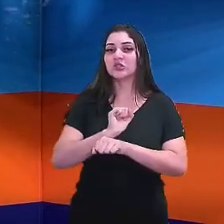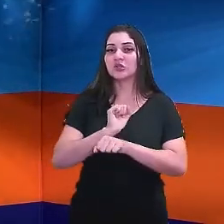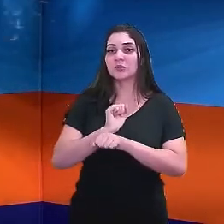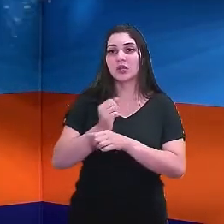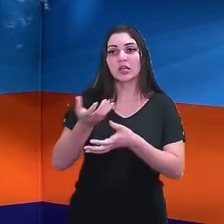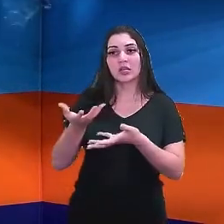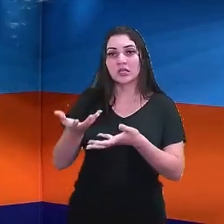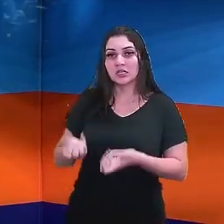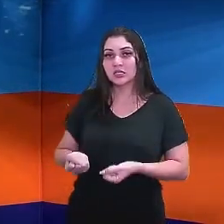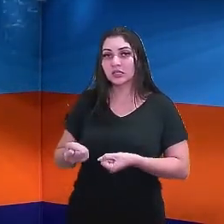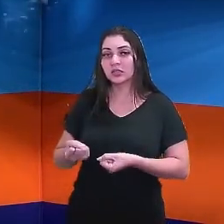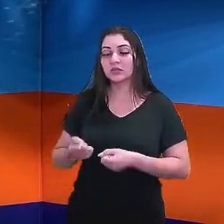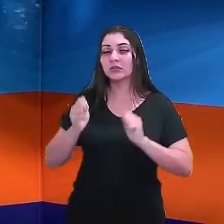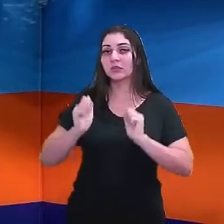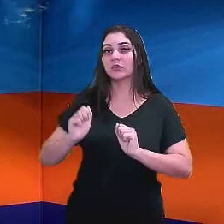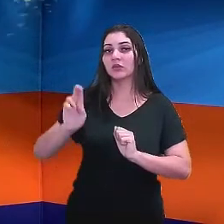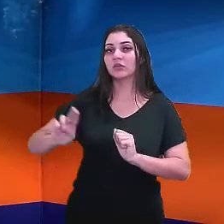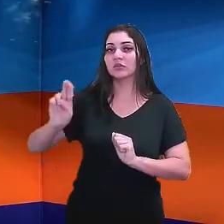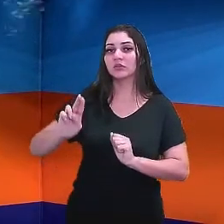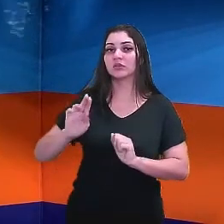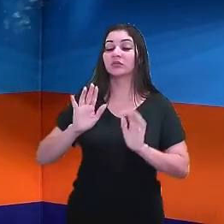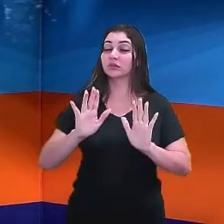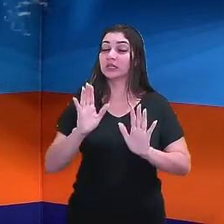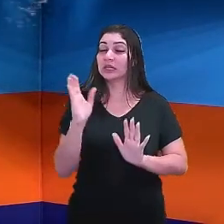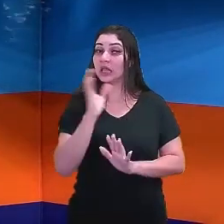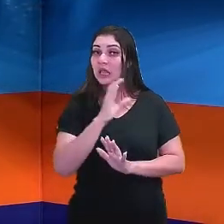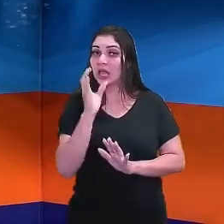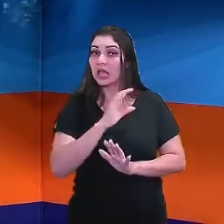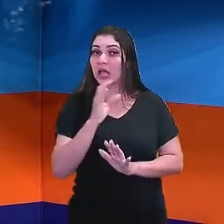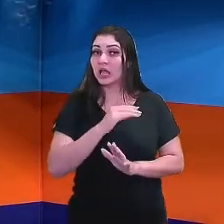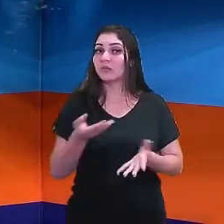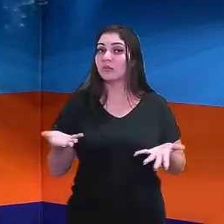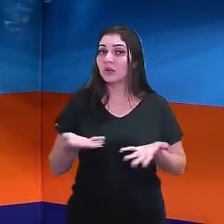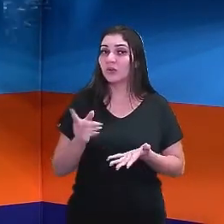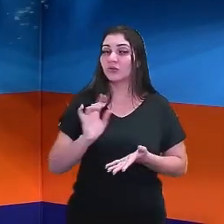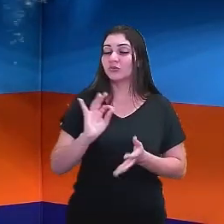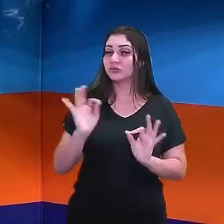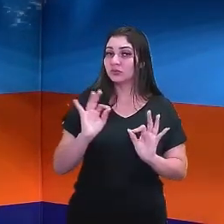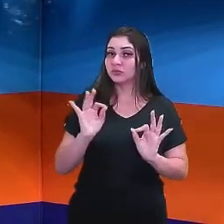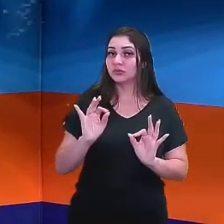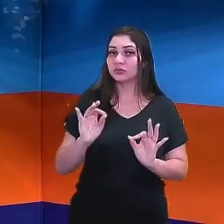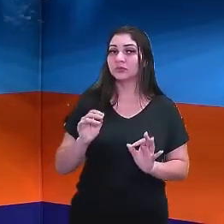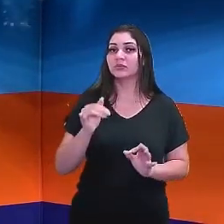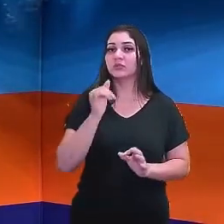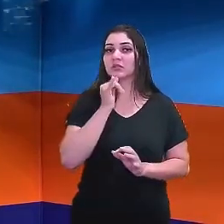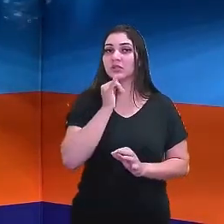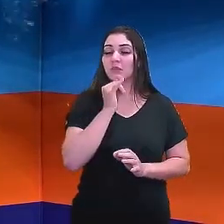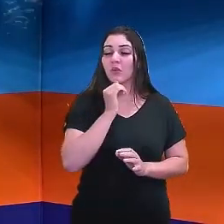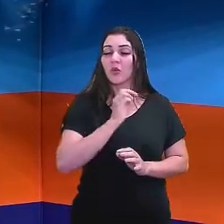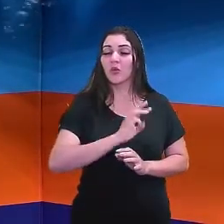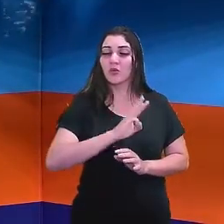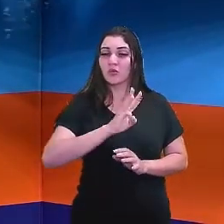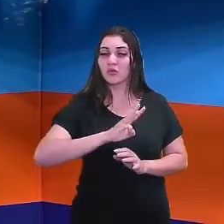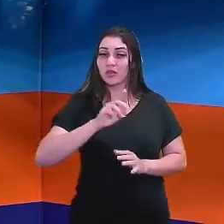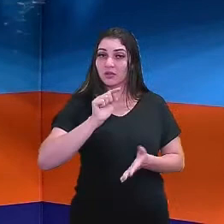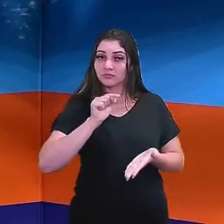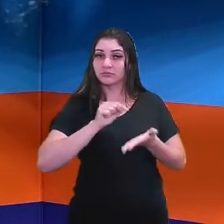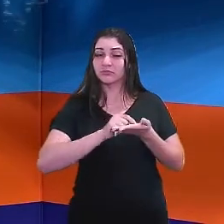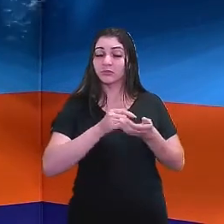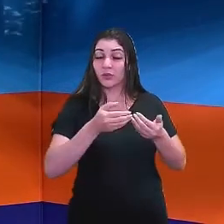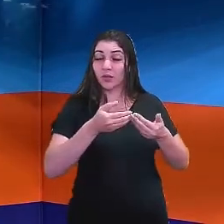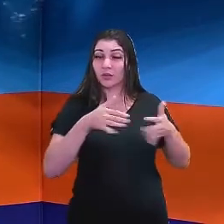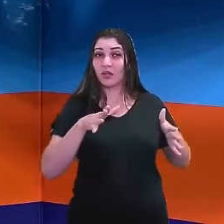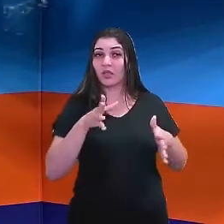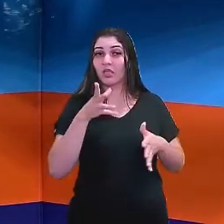para você usar. E não era rápida como era hoje em dia, não, viu? A gente clicava no site para abrir. Daqui que viesse a abrir, hoje a gente